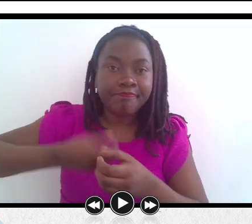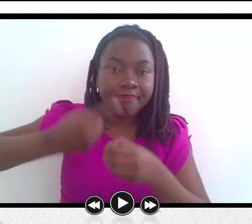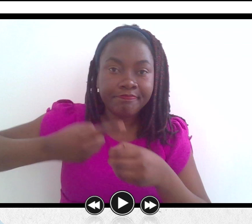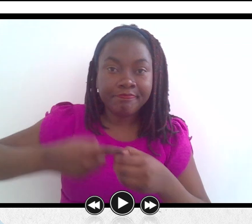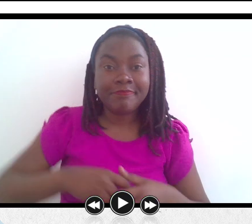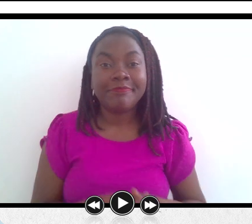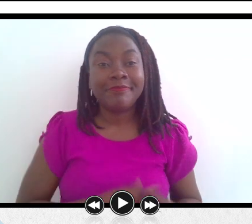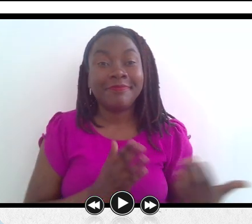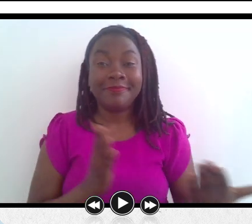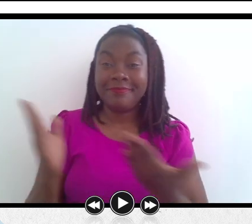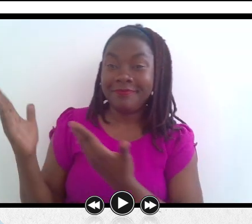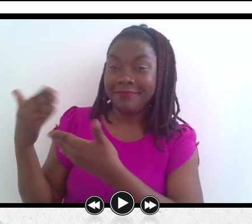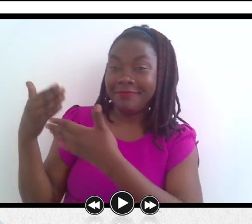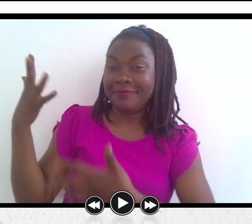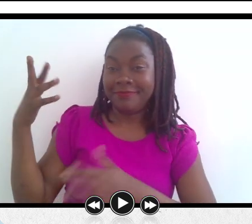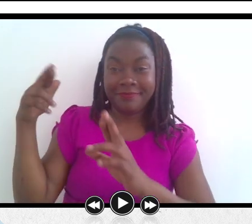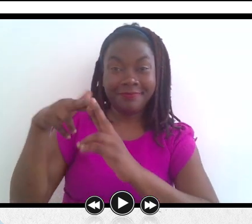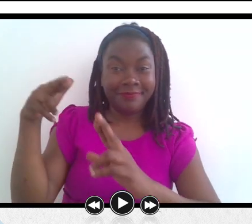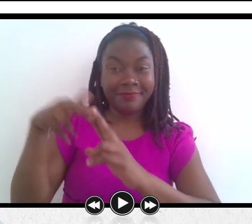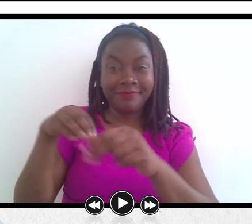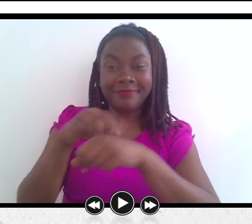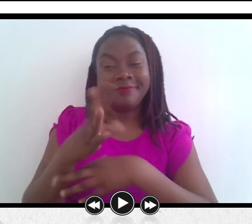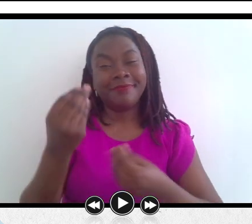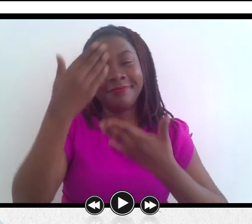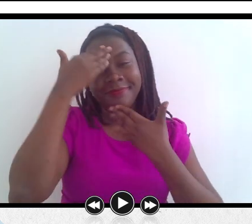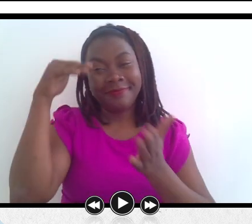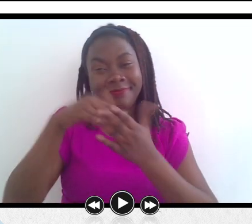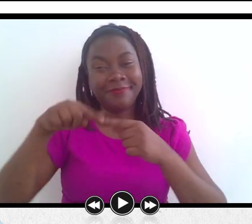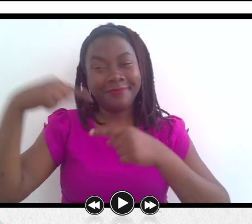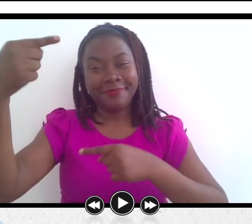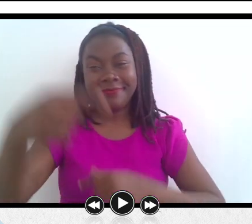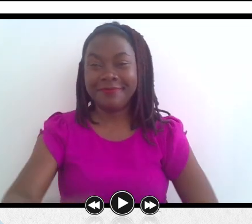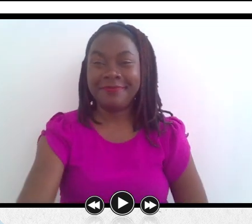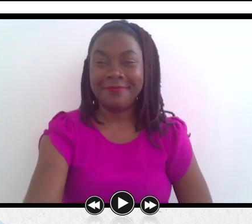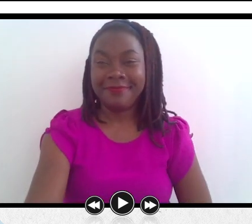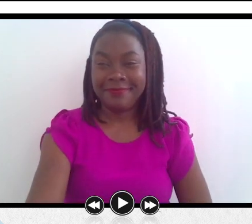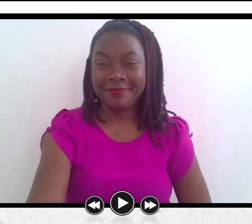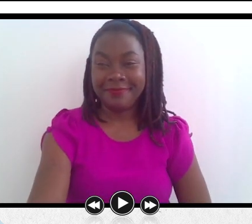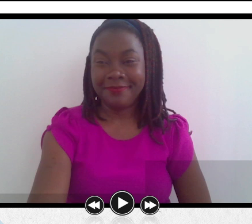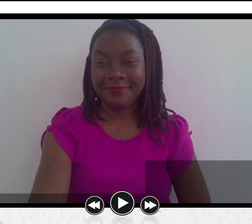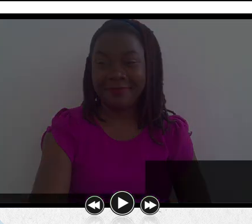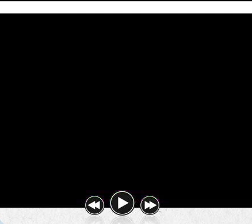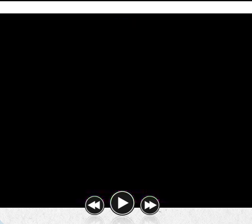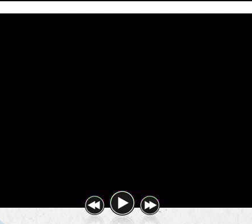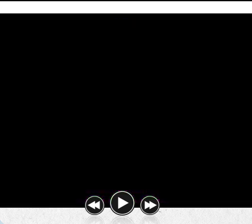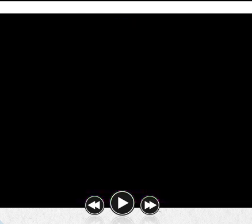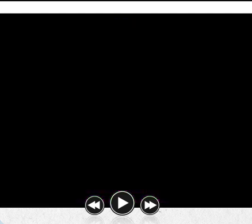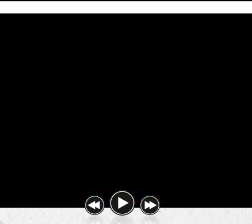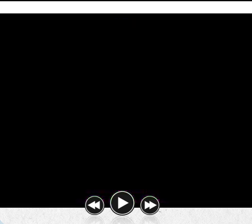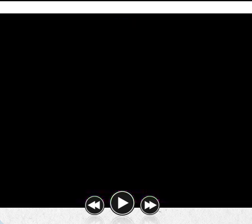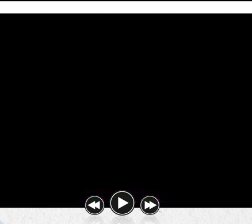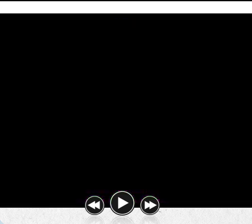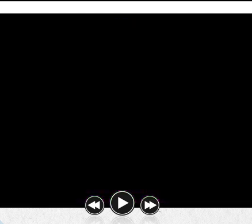são muito raros, né? E quando eles ocorrem principalmente nas capitais, né? E nem sempre as capitais que somente têm